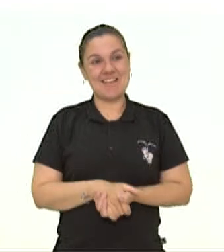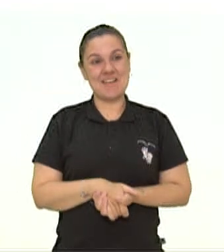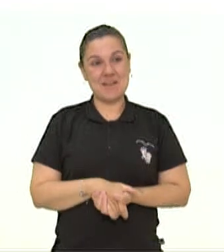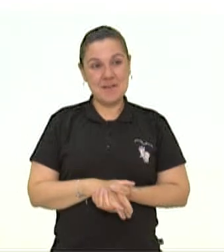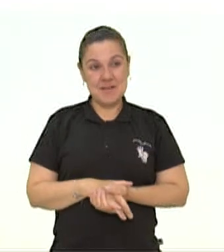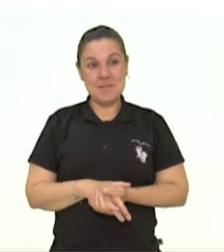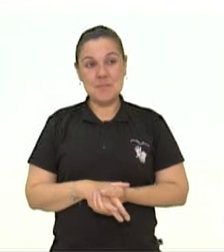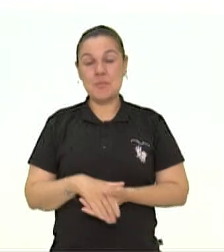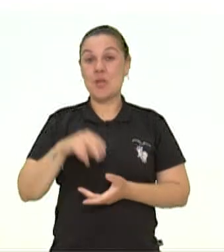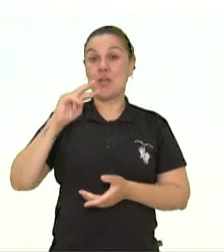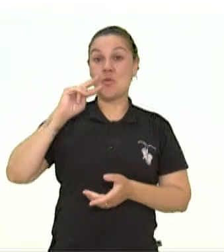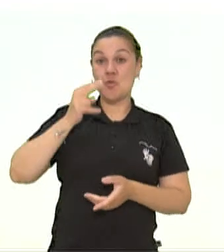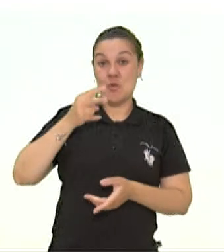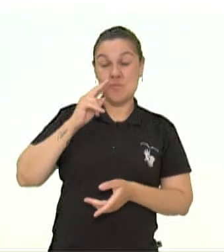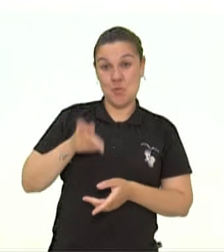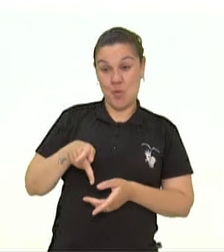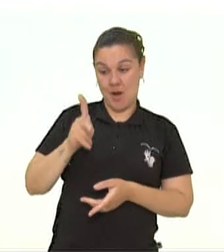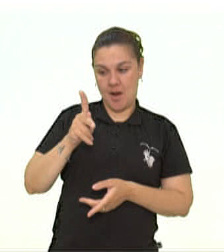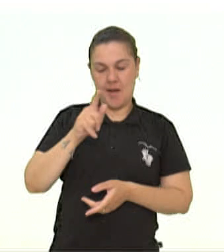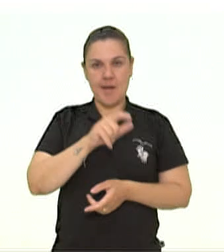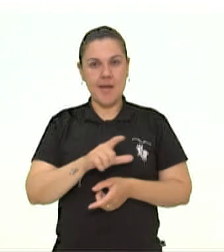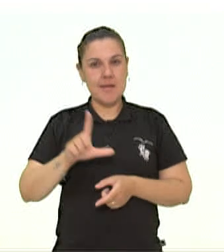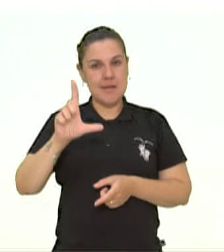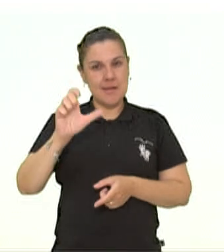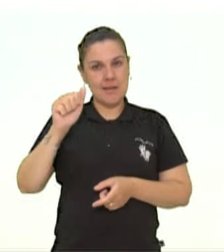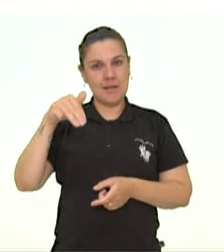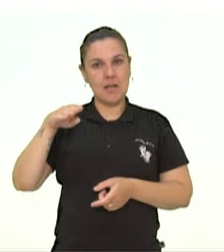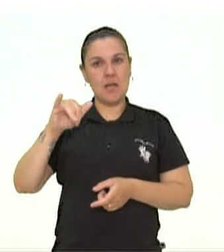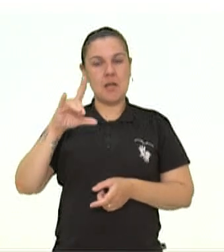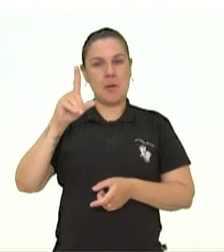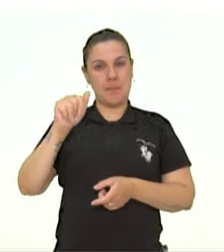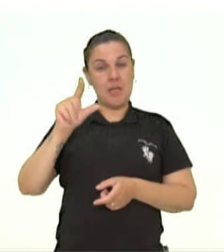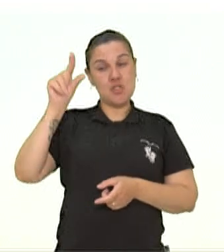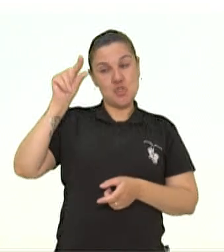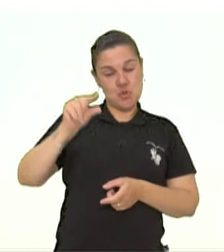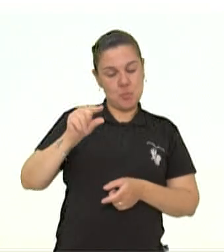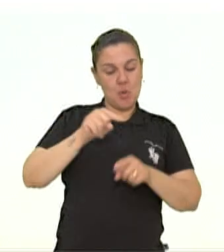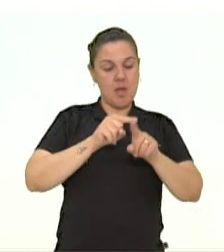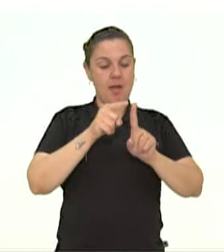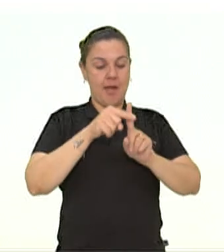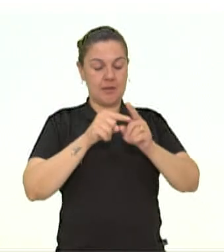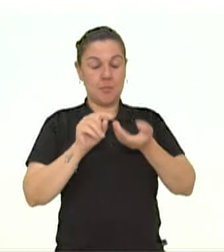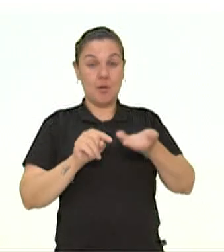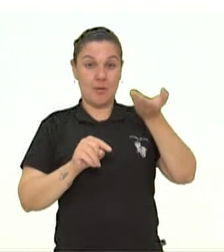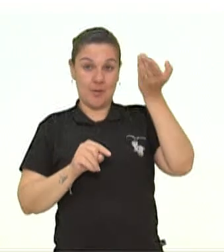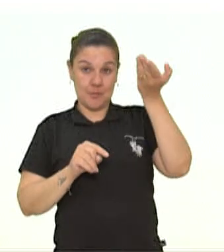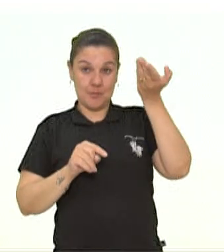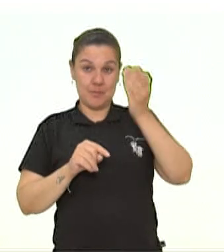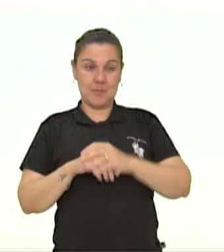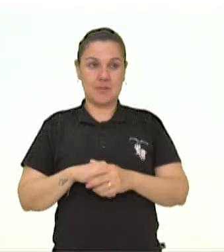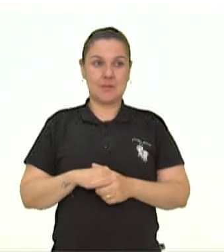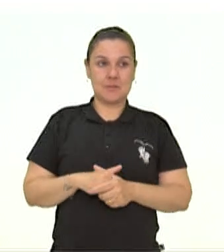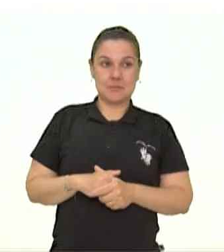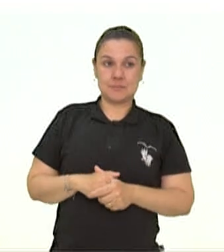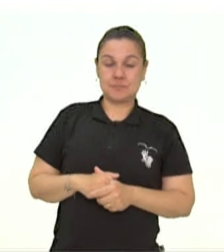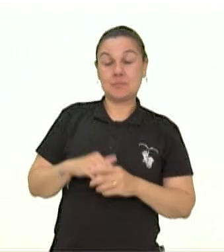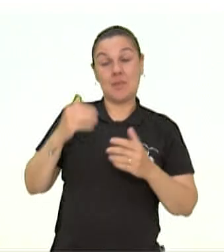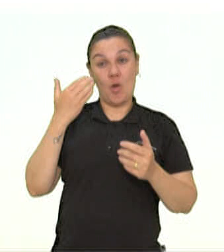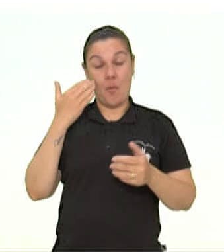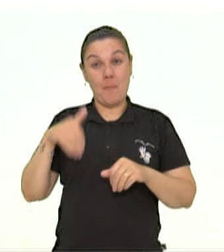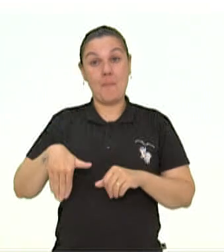resposta é 2.000 kelvins e que lambda diminui quando a temperatura aumenta. Lembre-se, aumentou a temperatura e aumentou a